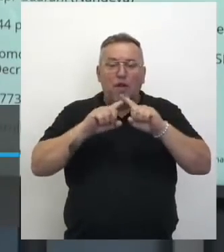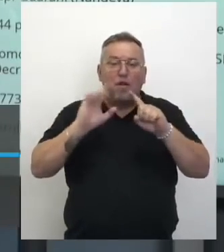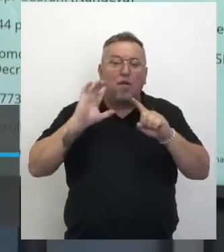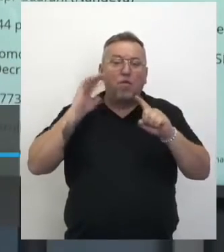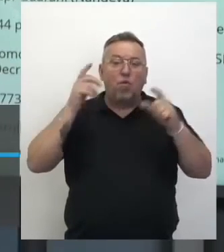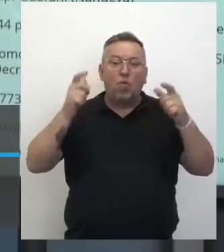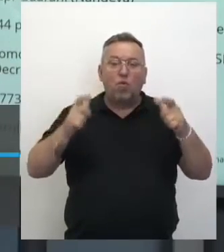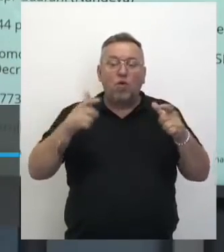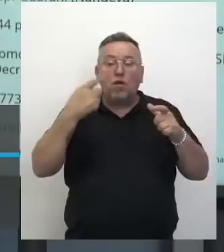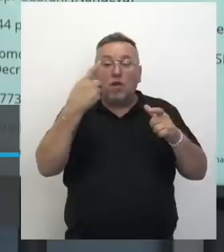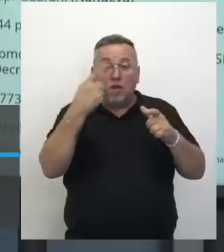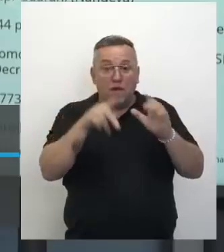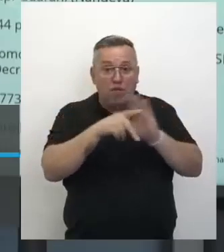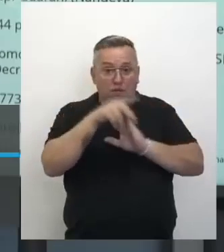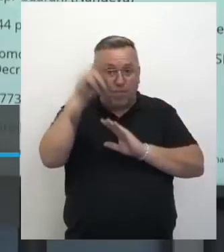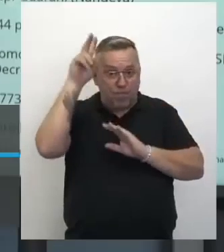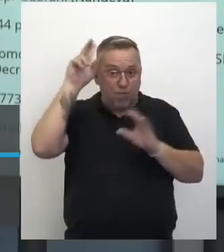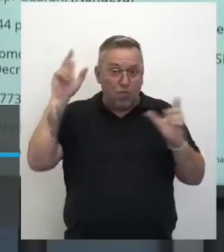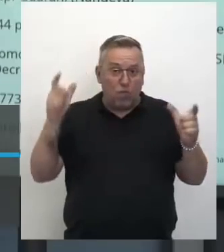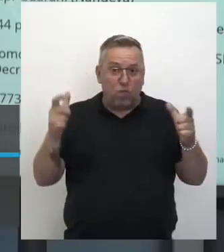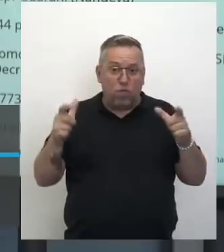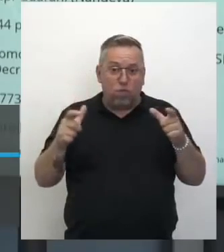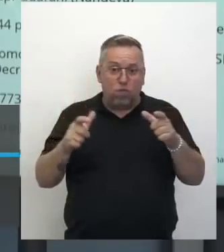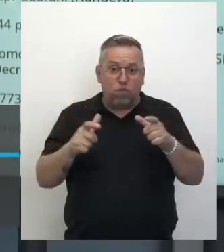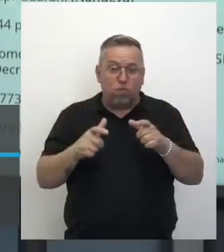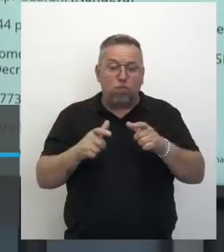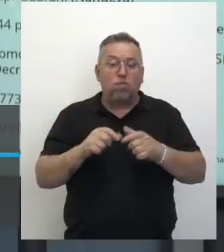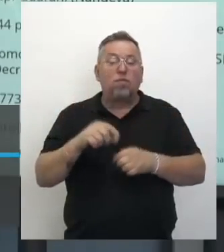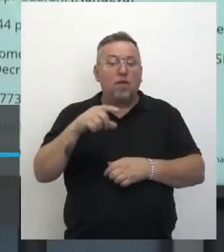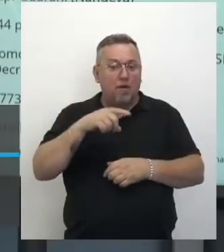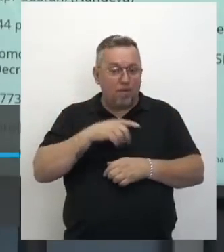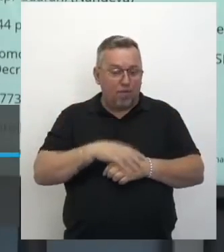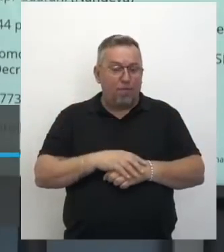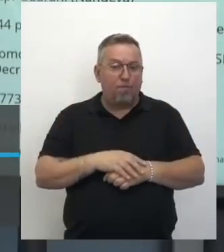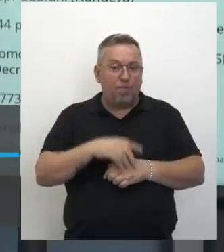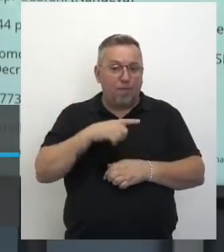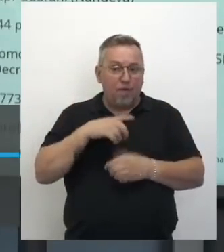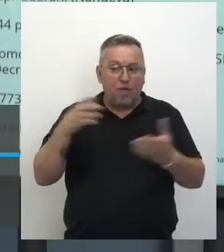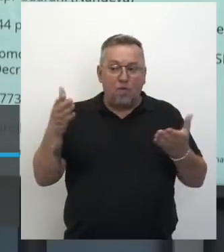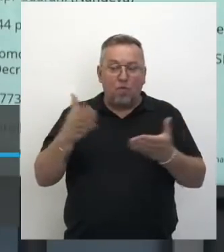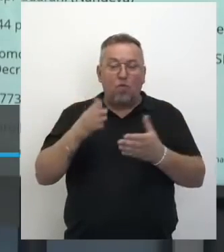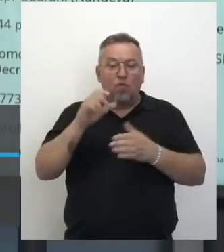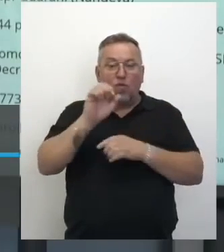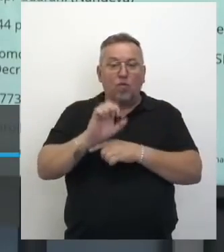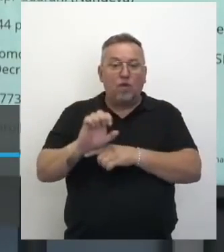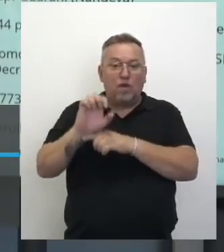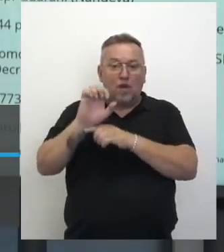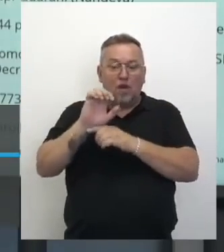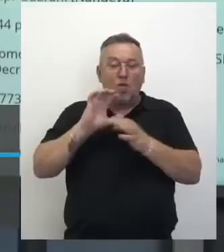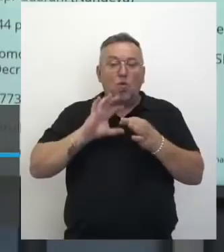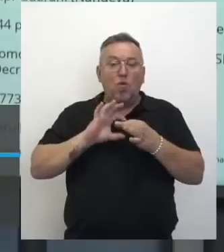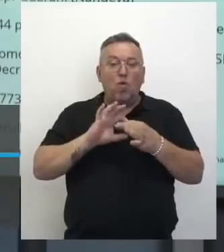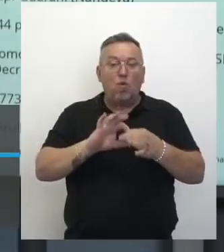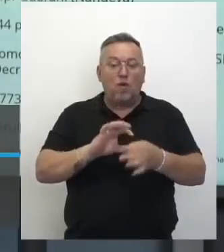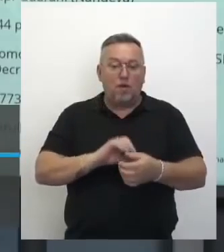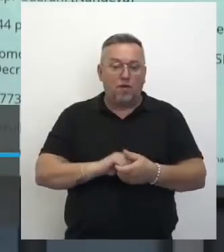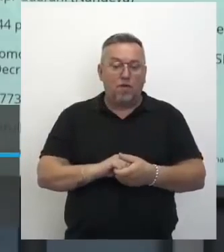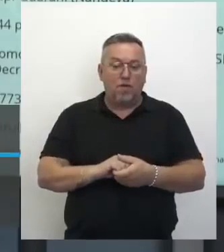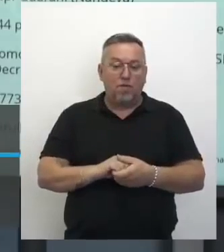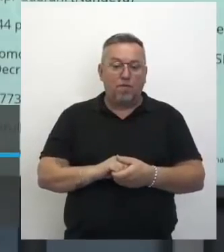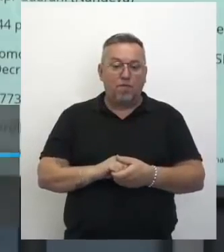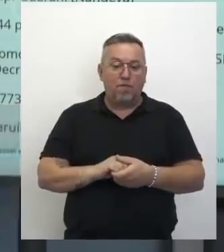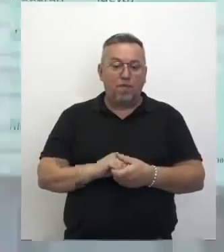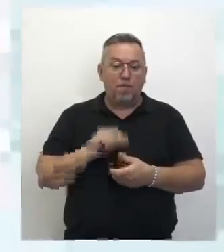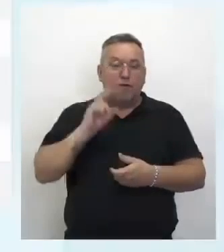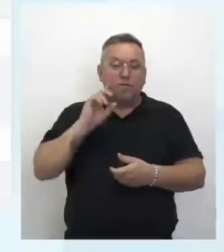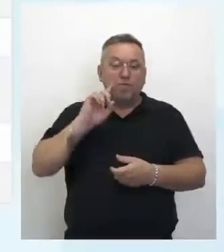distantes desse tipo aí de urbanização e industrialização que nós temos aqui no nosso estado, num contexto geral, tá certo? Vamos